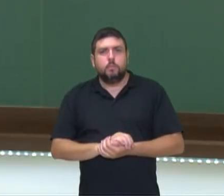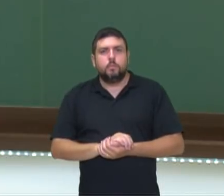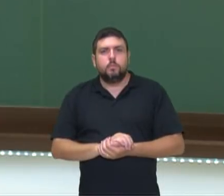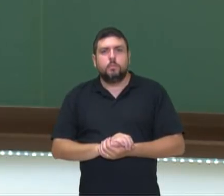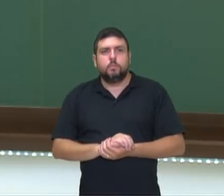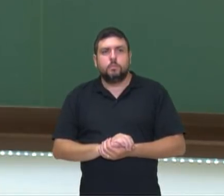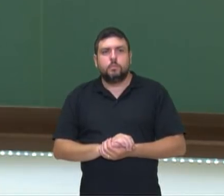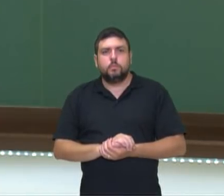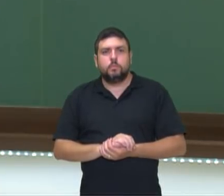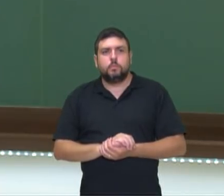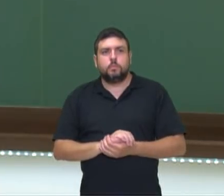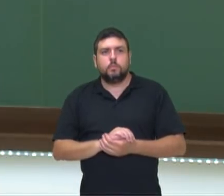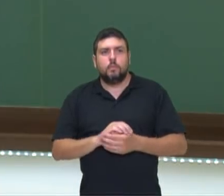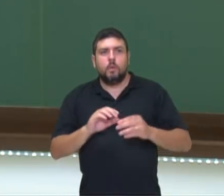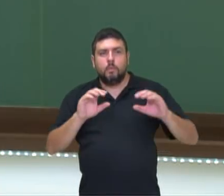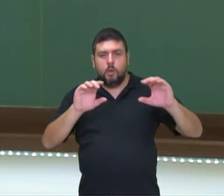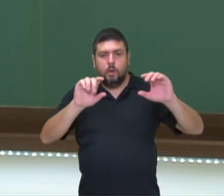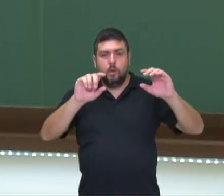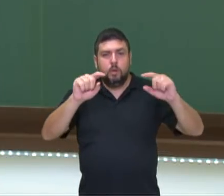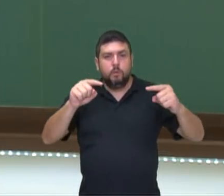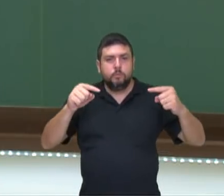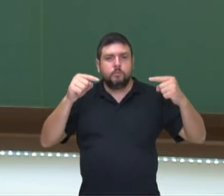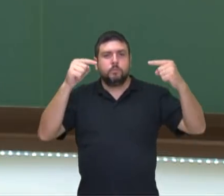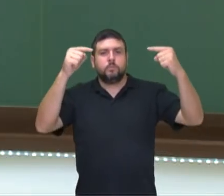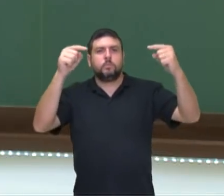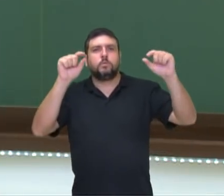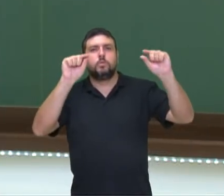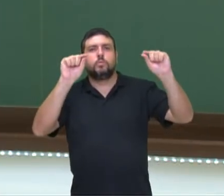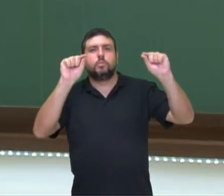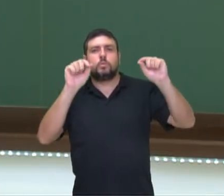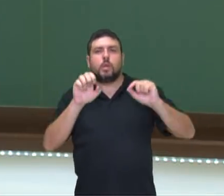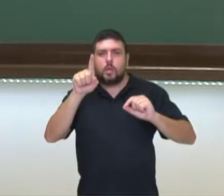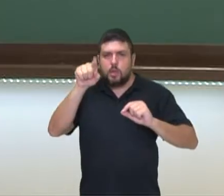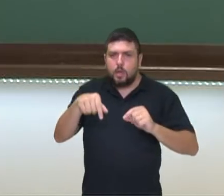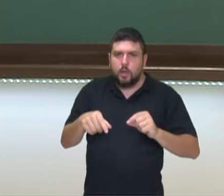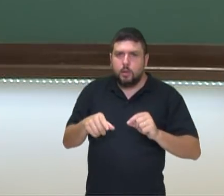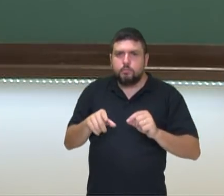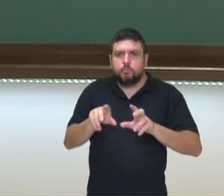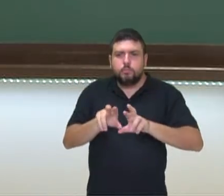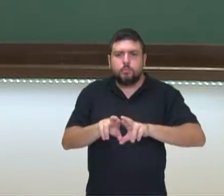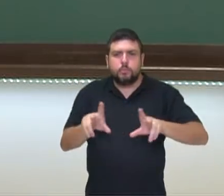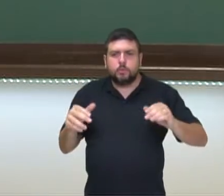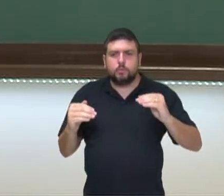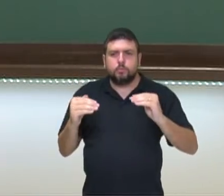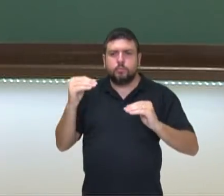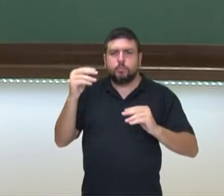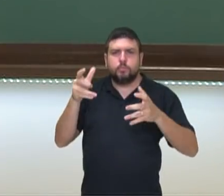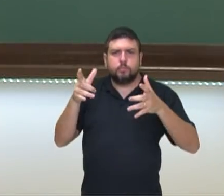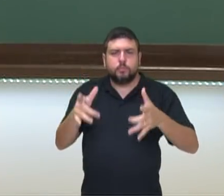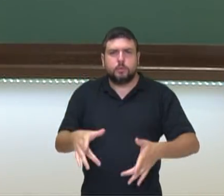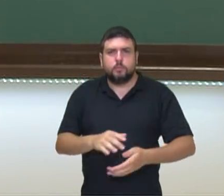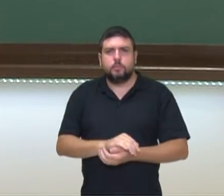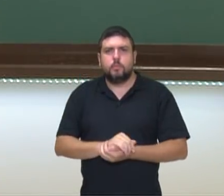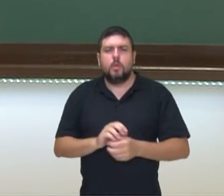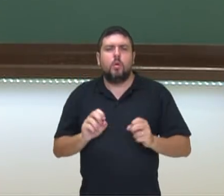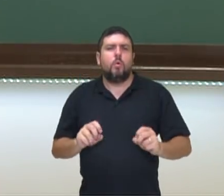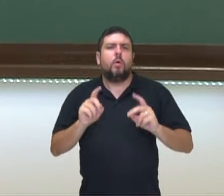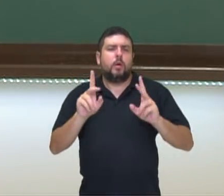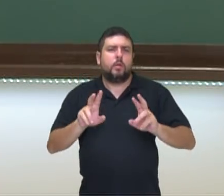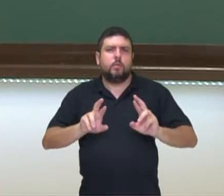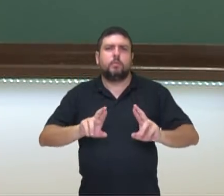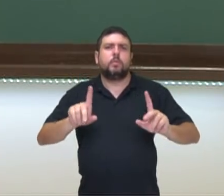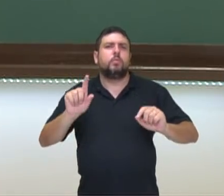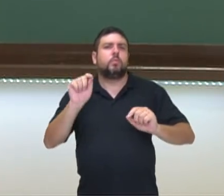esta última parcela aqui é a minha diferença, é o resultado. Bom, diferença ele é o resultado de quem?